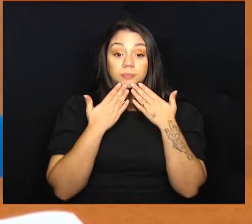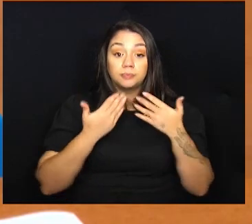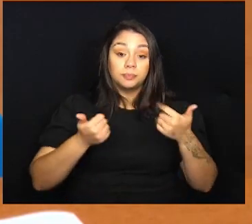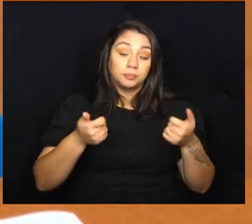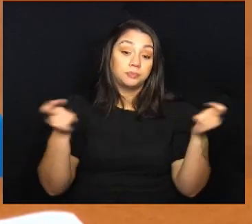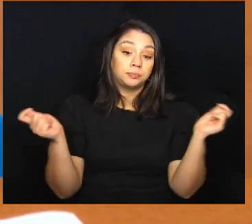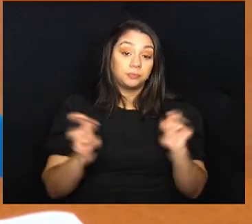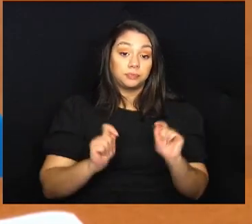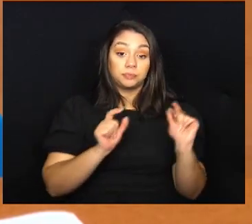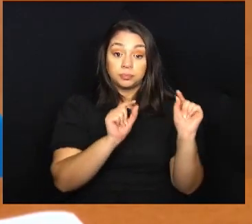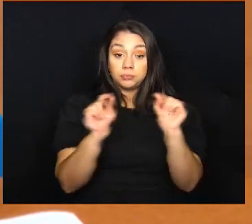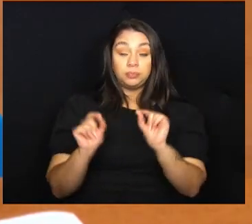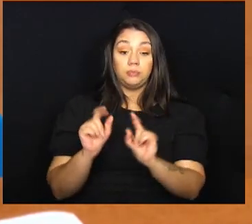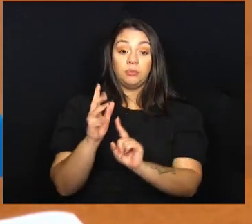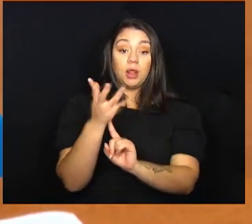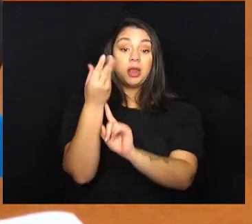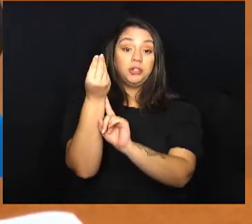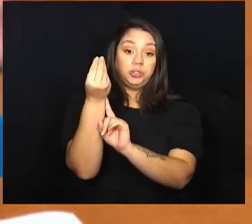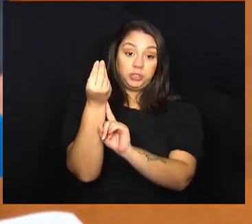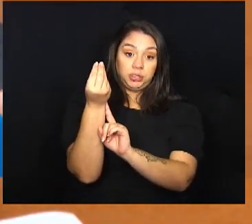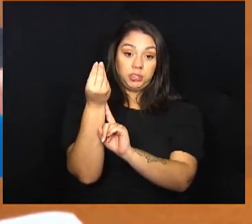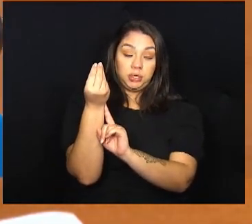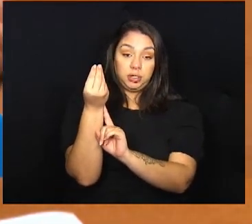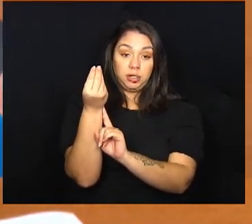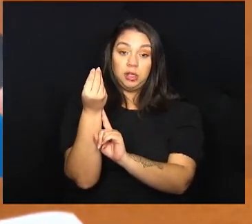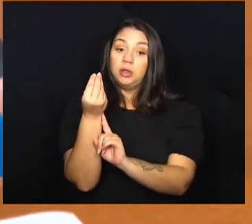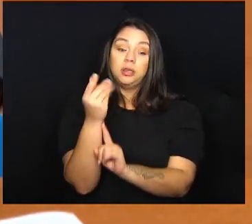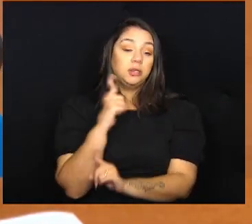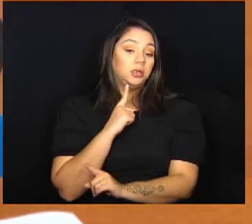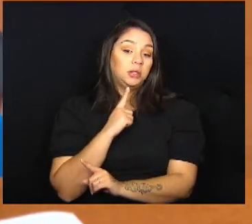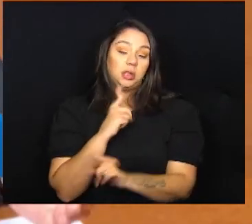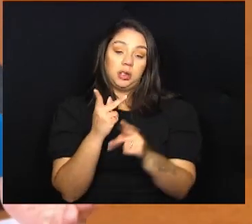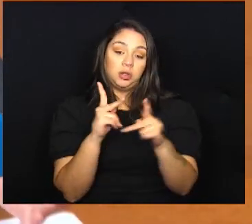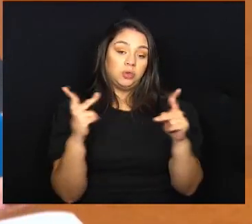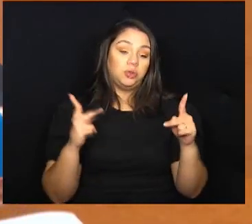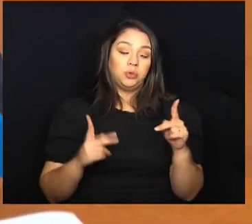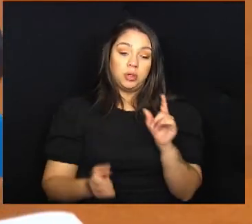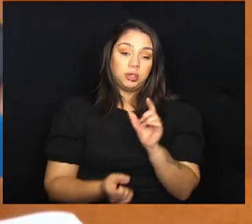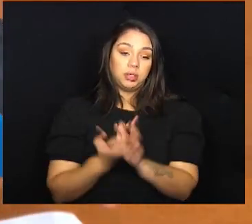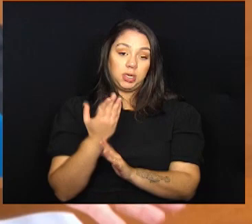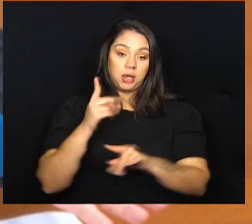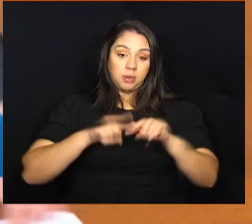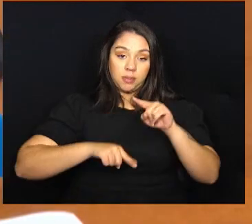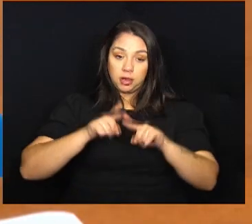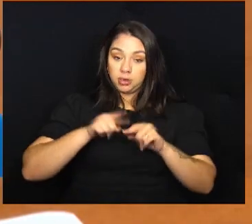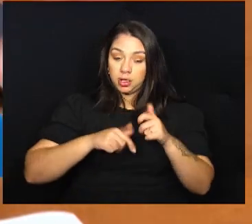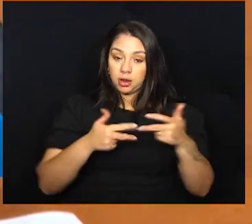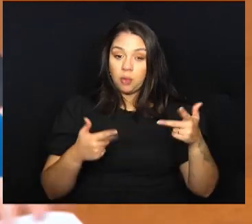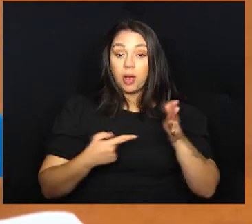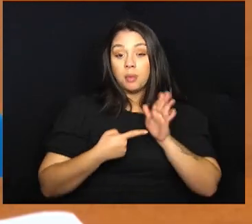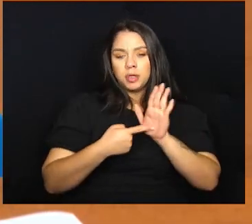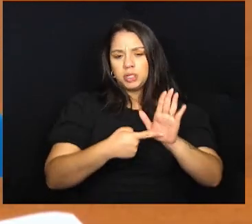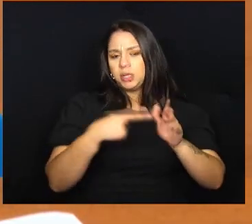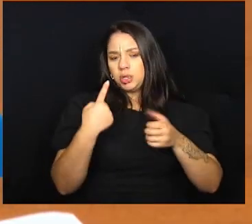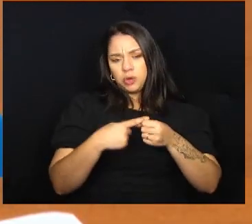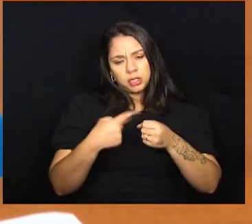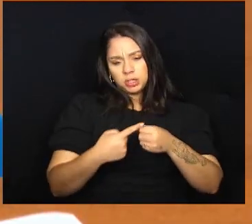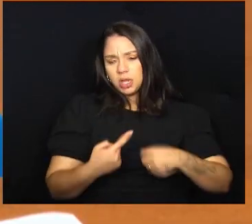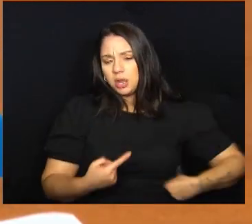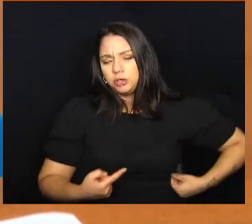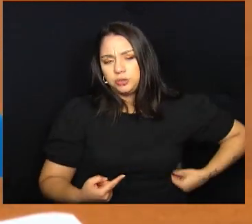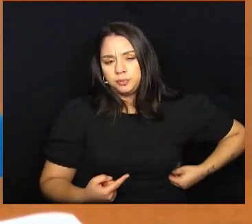condições para os artistas terem a sua obra apresentada na cidade,